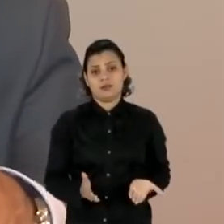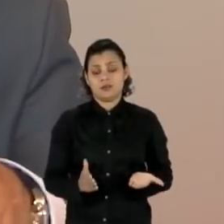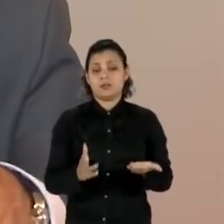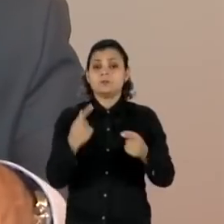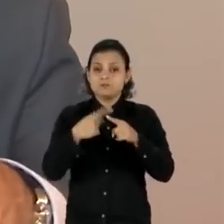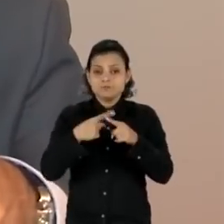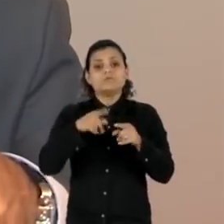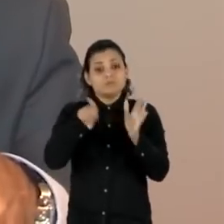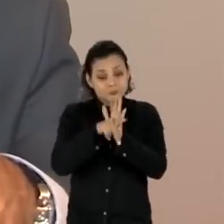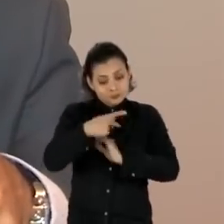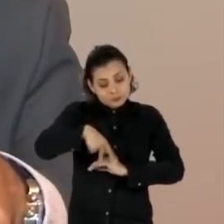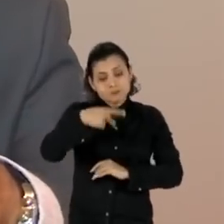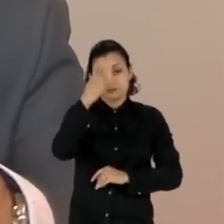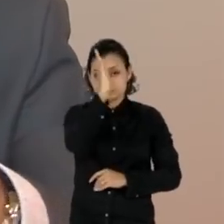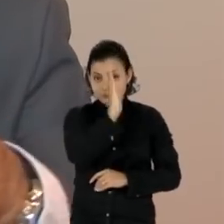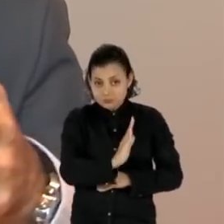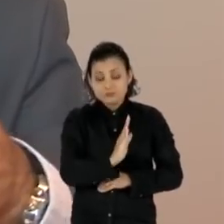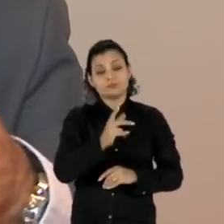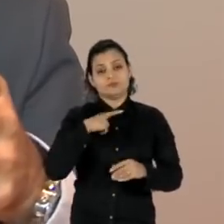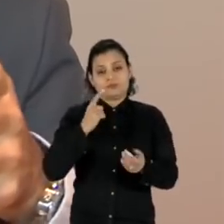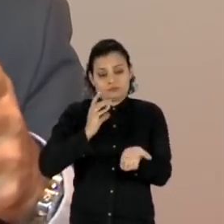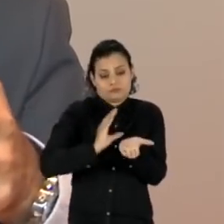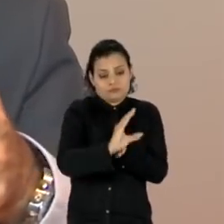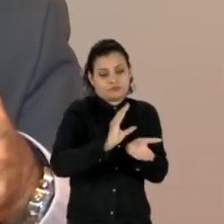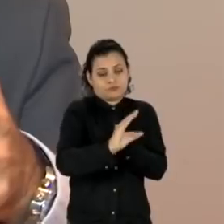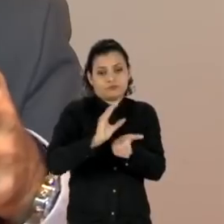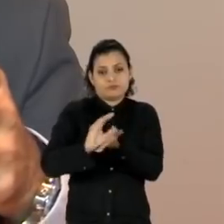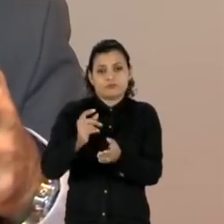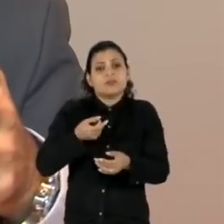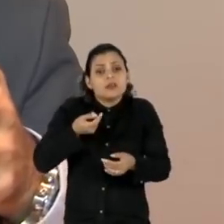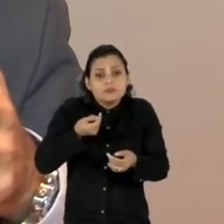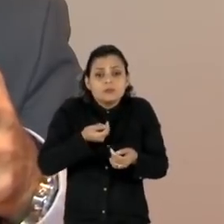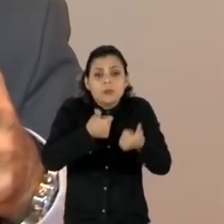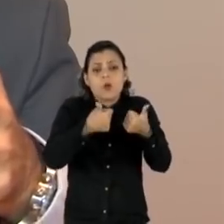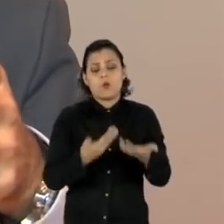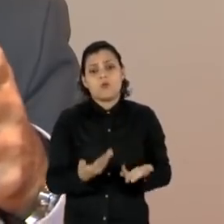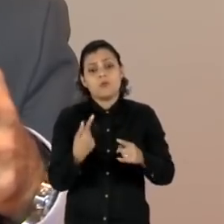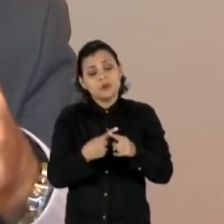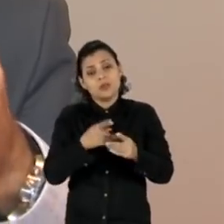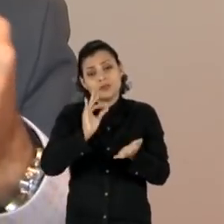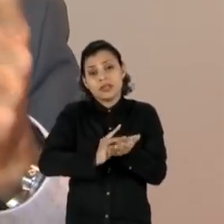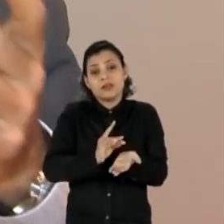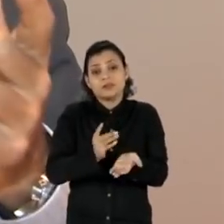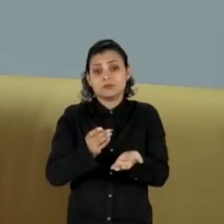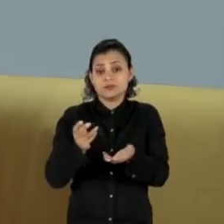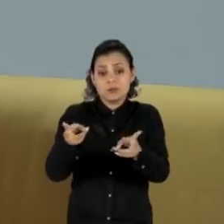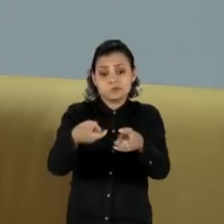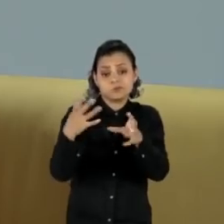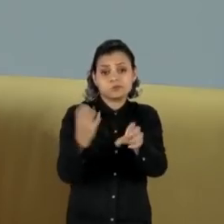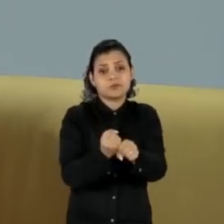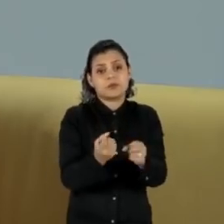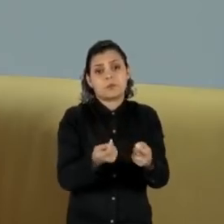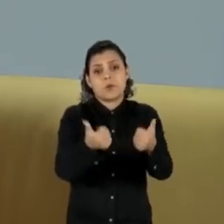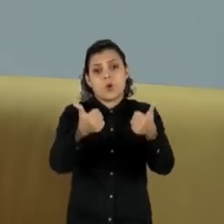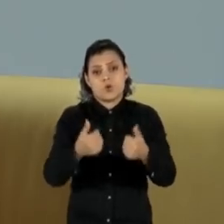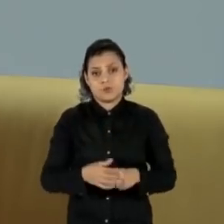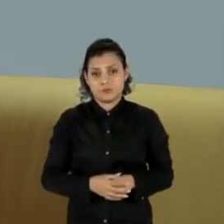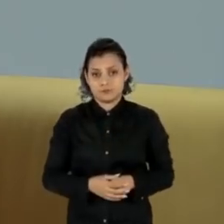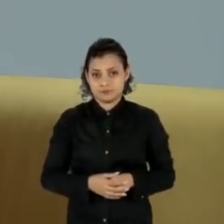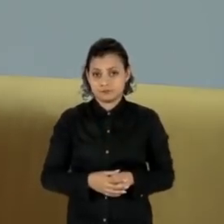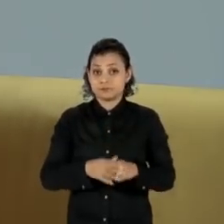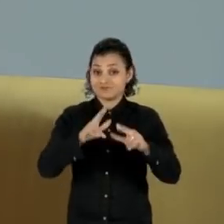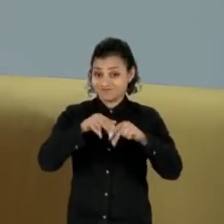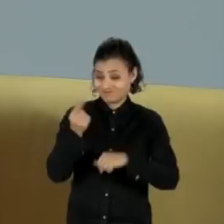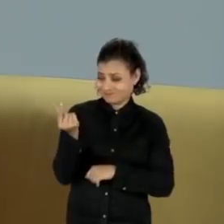investimentos domésticos mesmo então você pode estar sofrer uma perda de capital oi quem tá falando